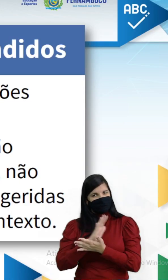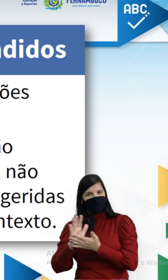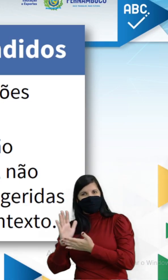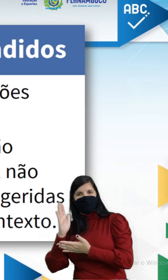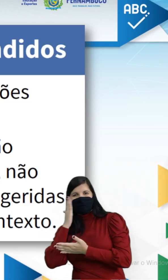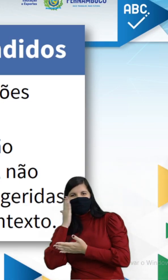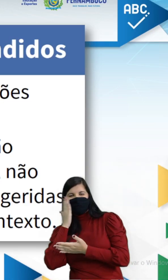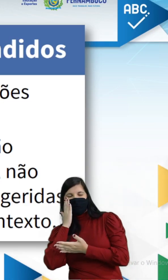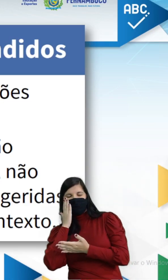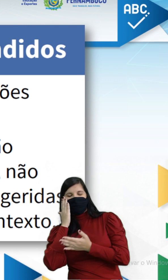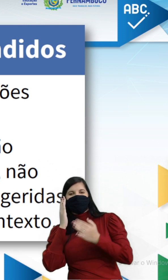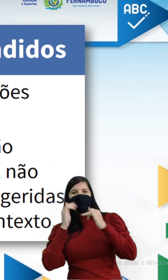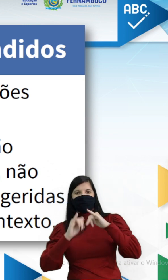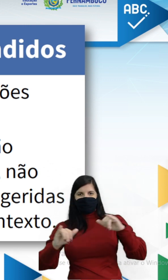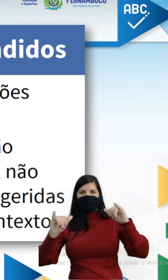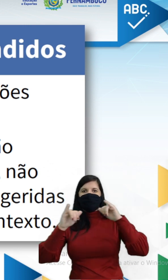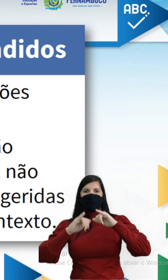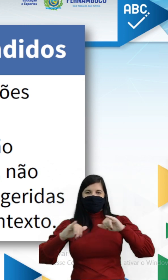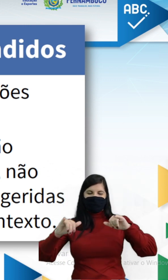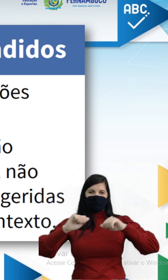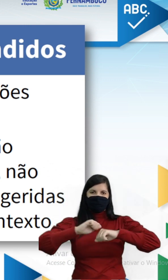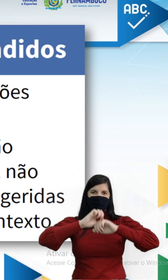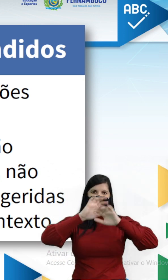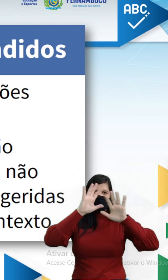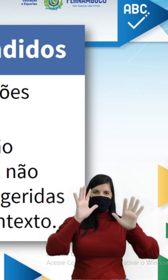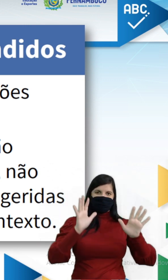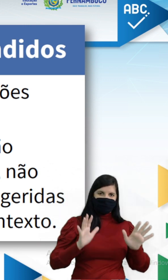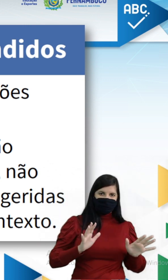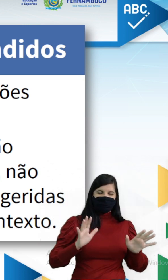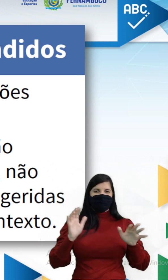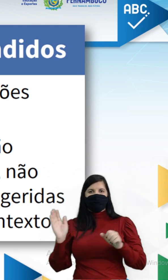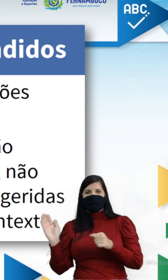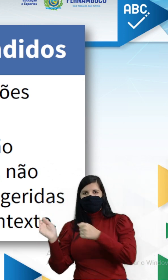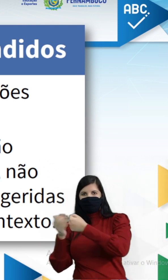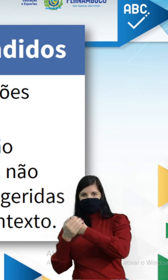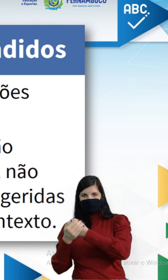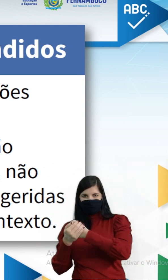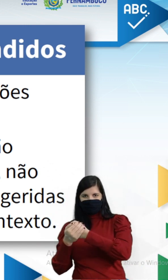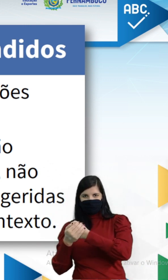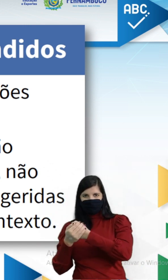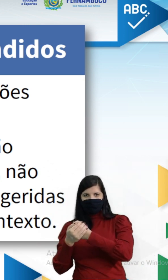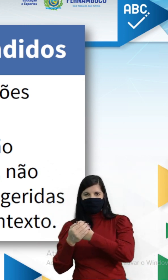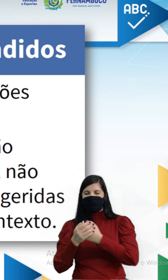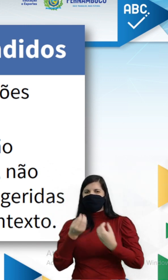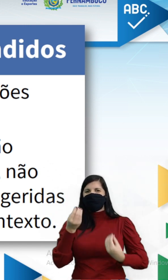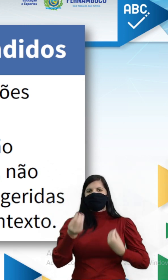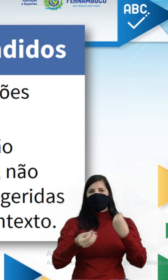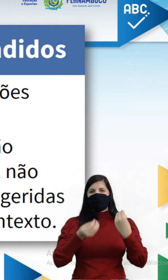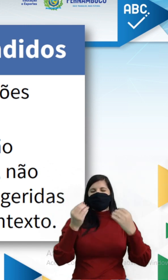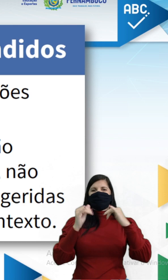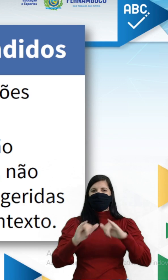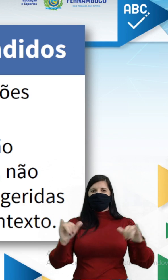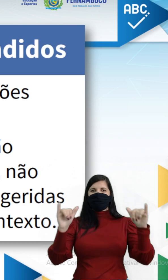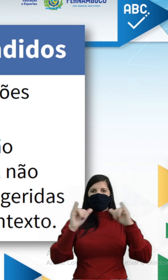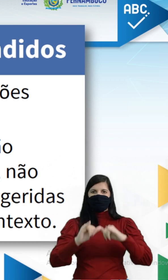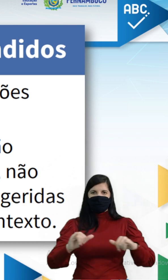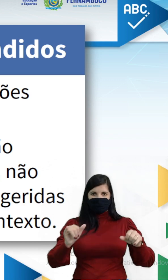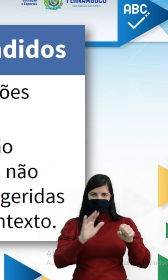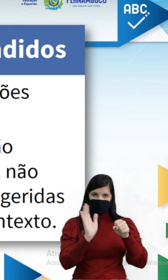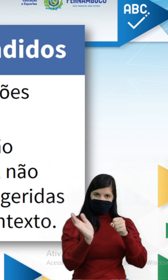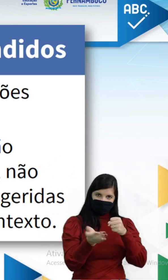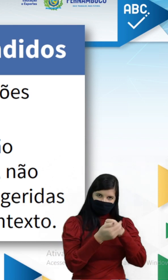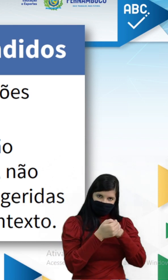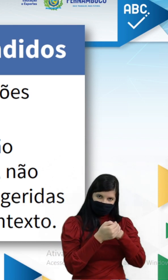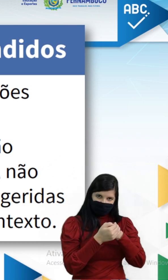sabemos, informações explícitas e implícitas. Pressupostos e subtendidos são informações